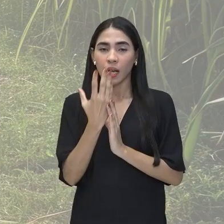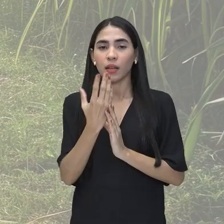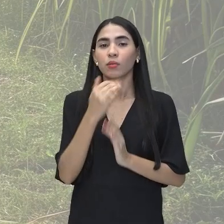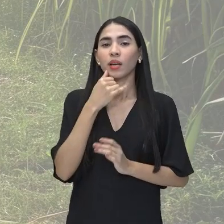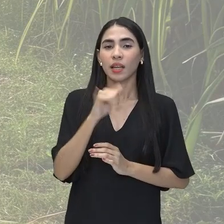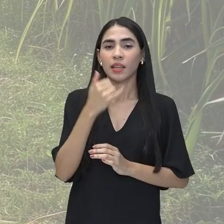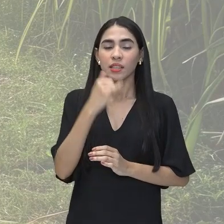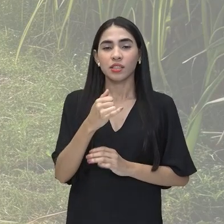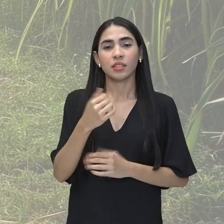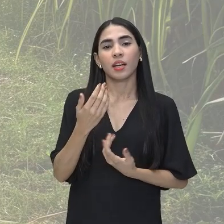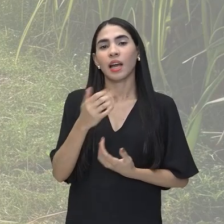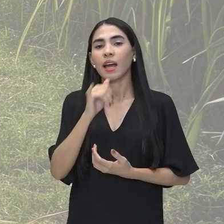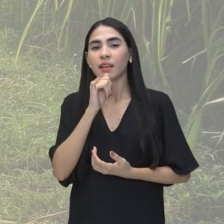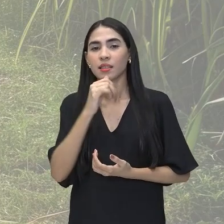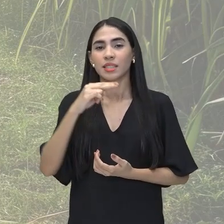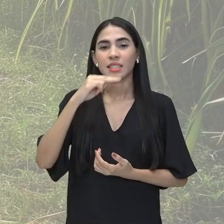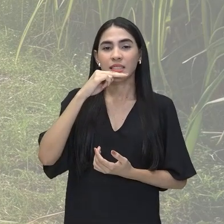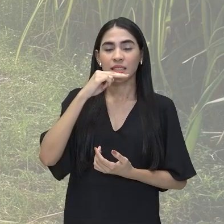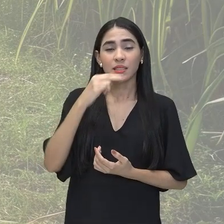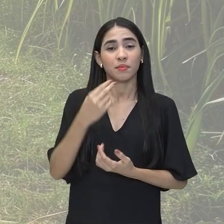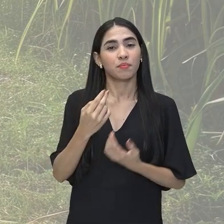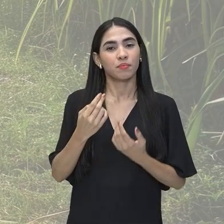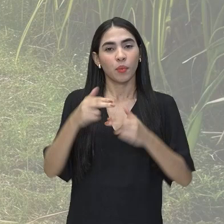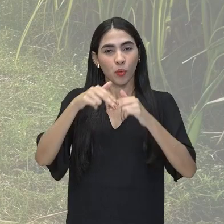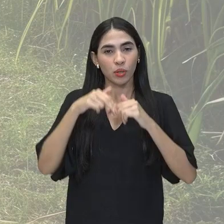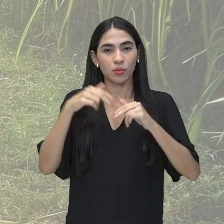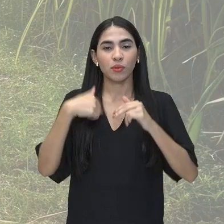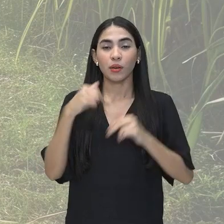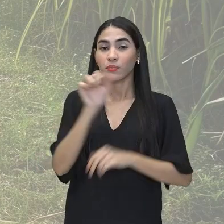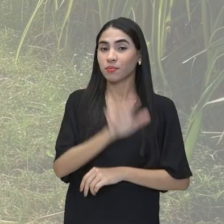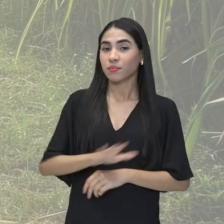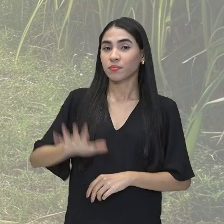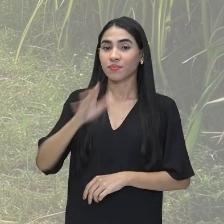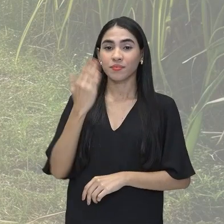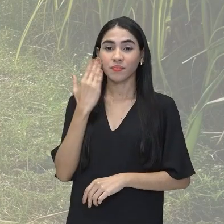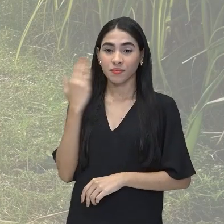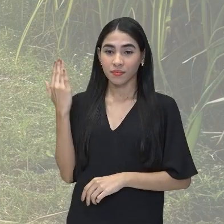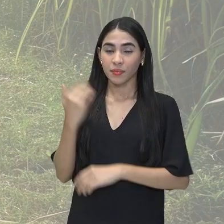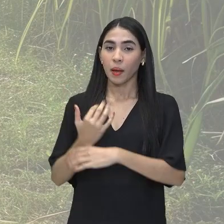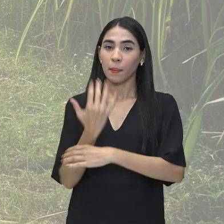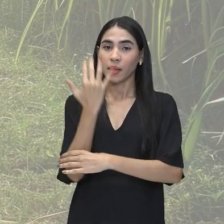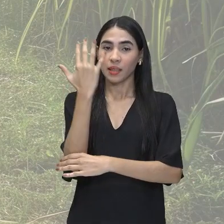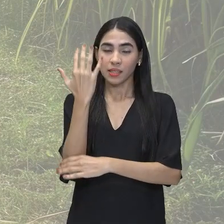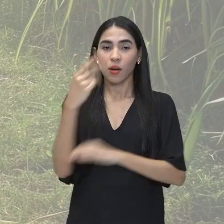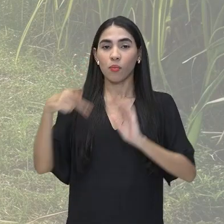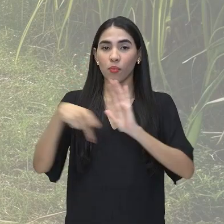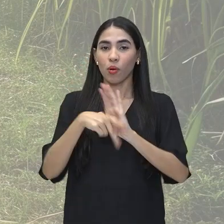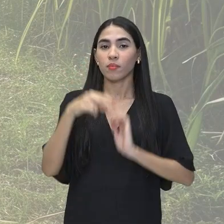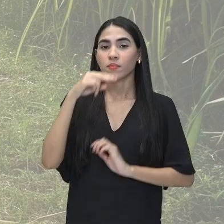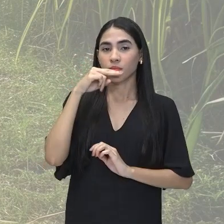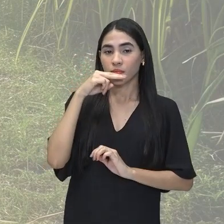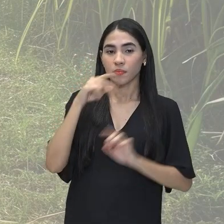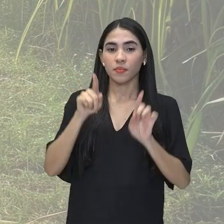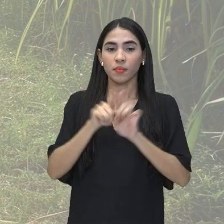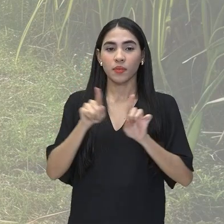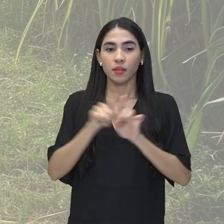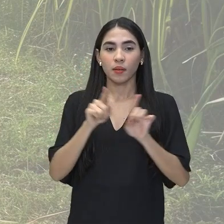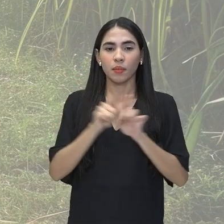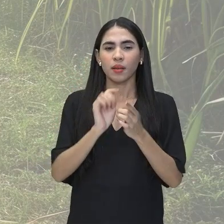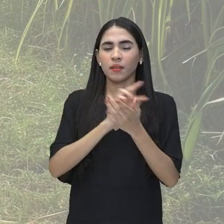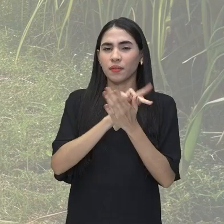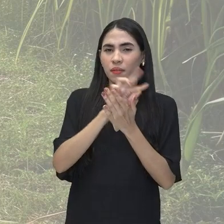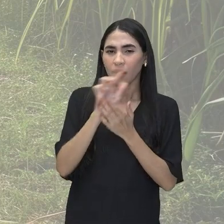cana-de-açúcar. Por isso que eu estou aqui nesta plantação de cana-de-açúcar. E também além de beterraba, de